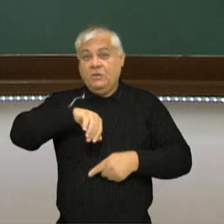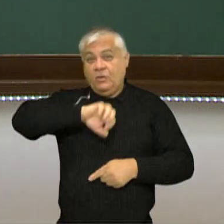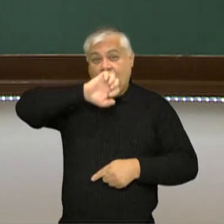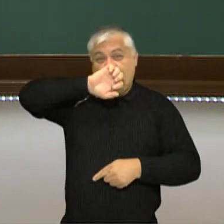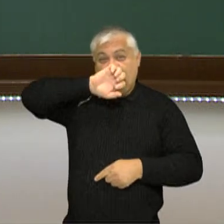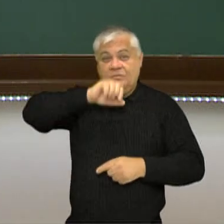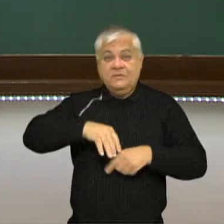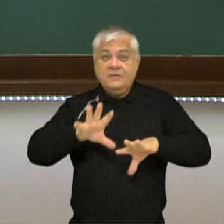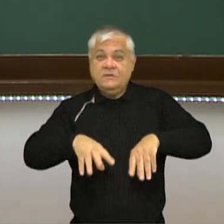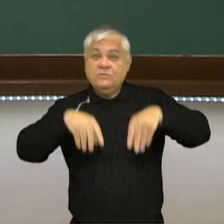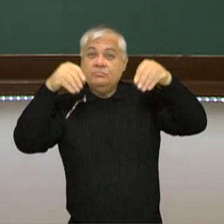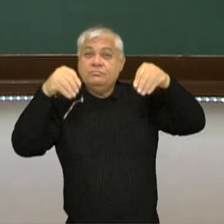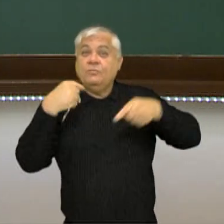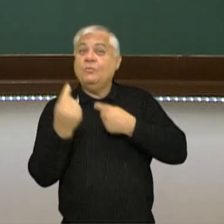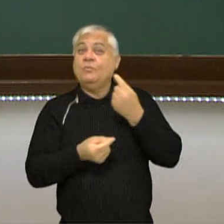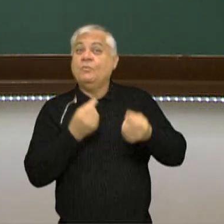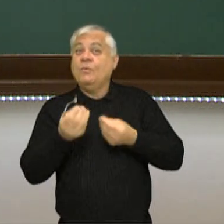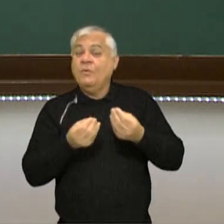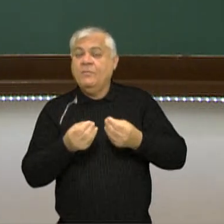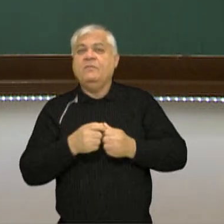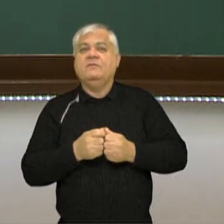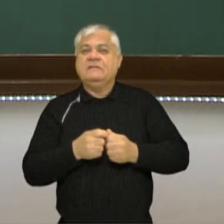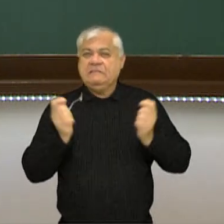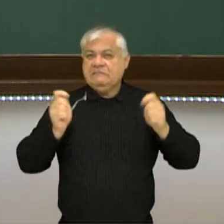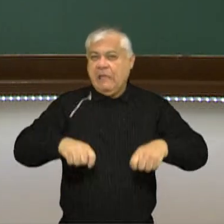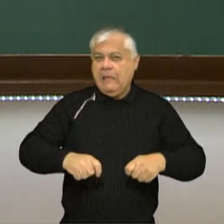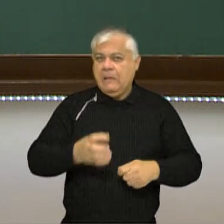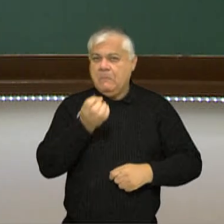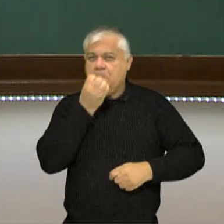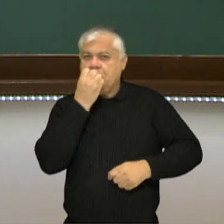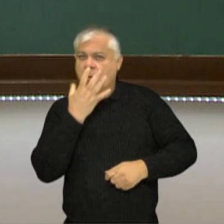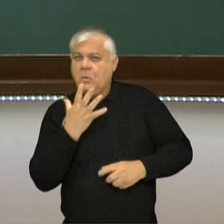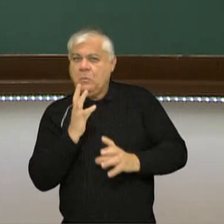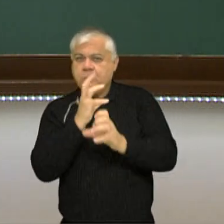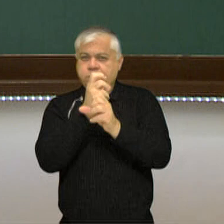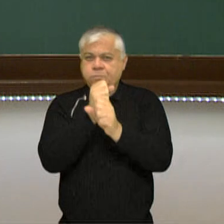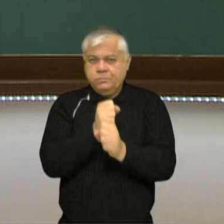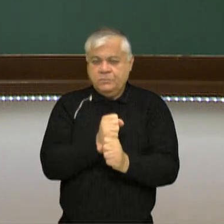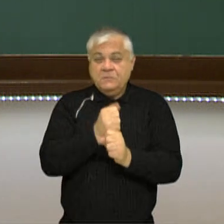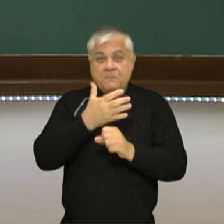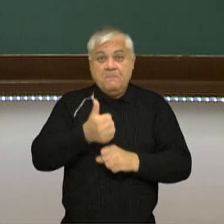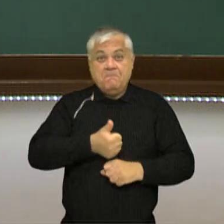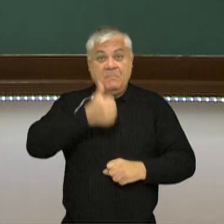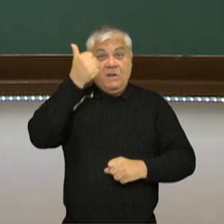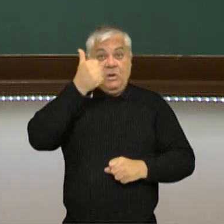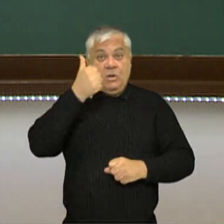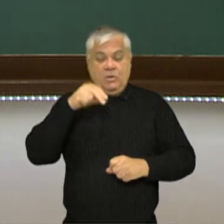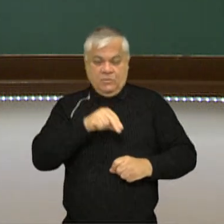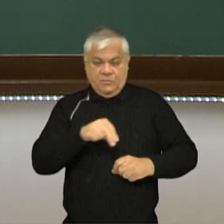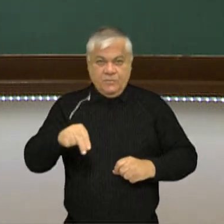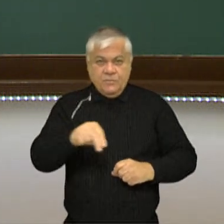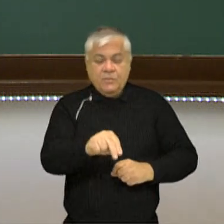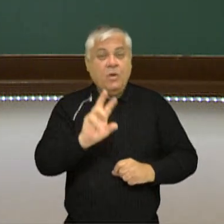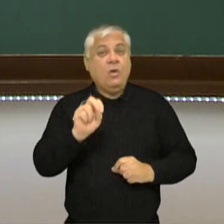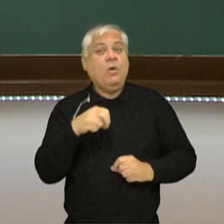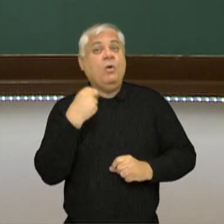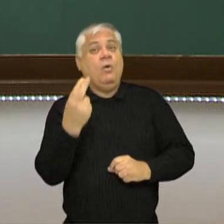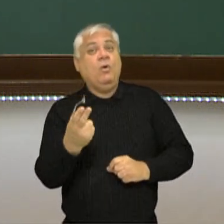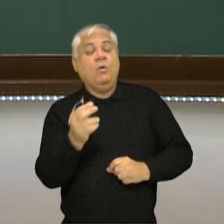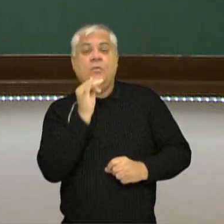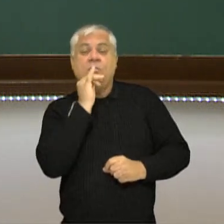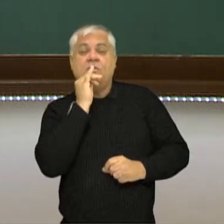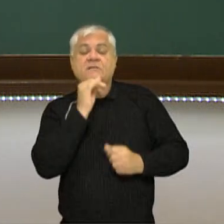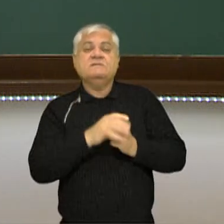se essa troca vai ser rentosa, se vai te colocar numa posição melhor no tabuleiro, ou você avalia